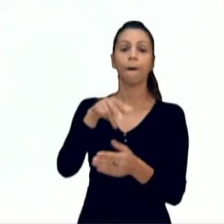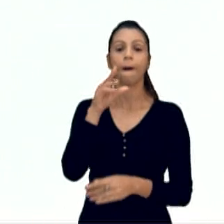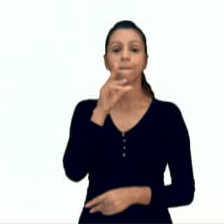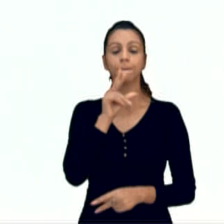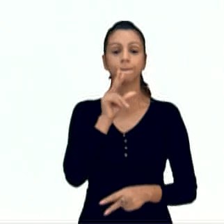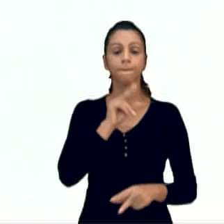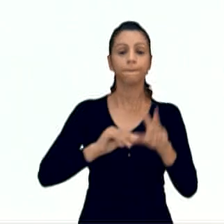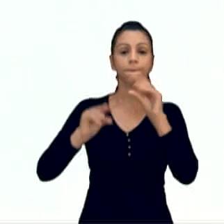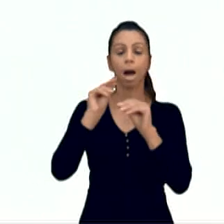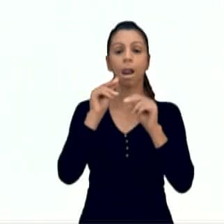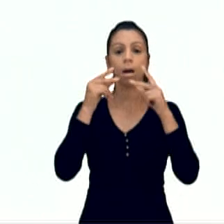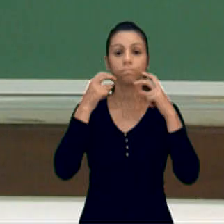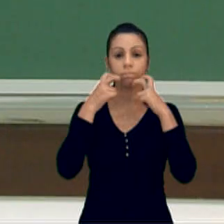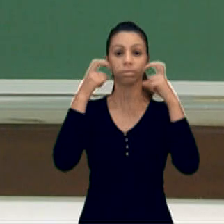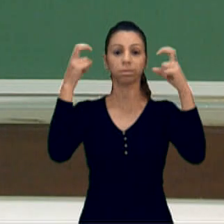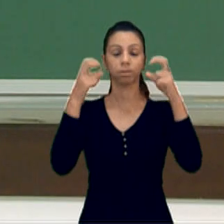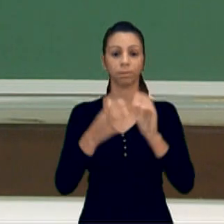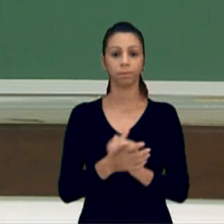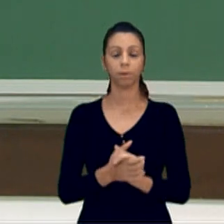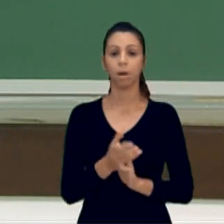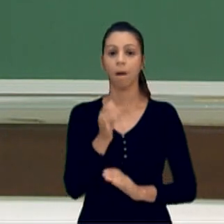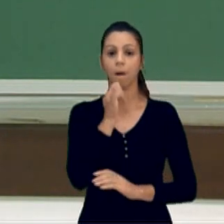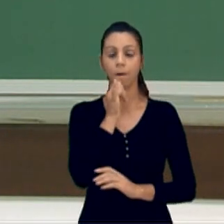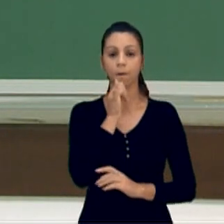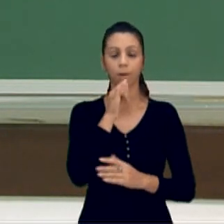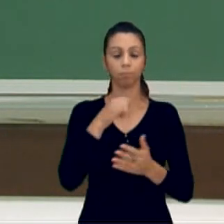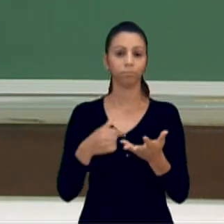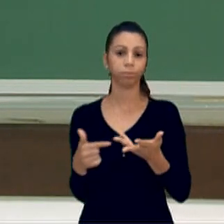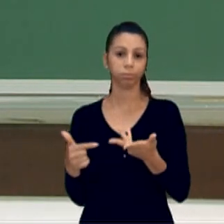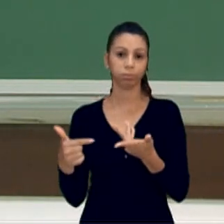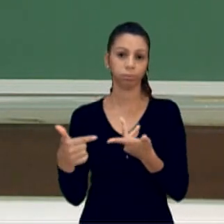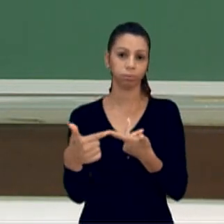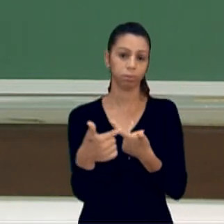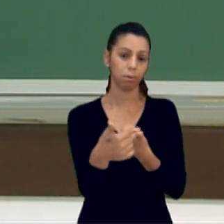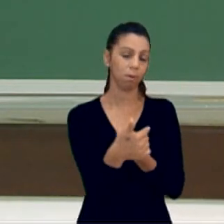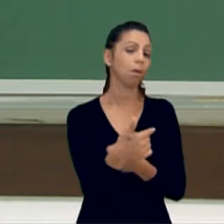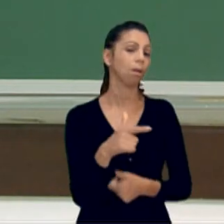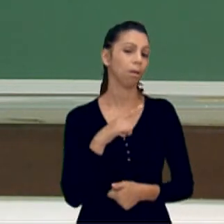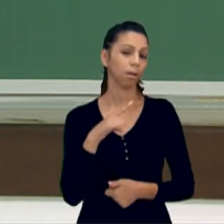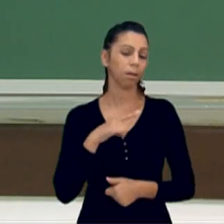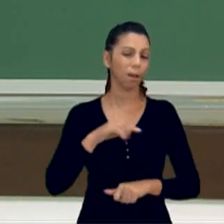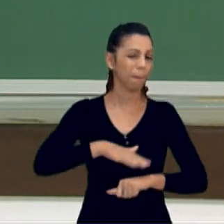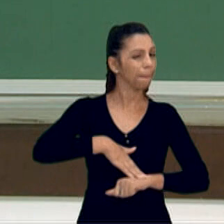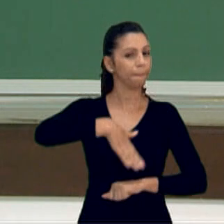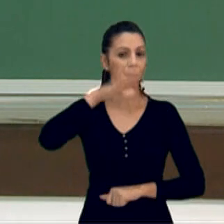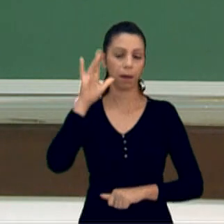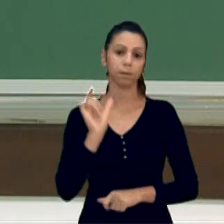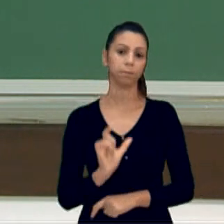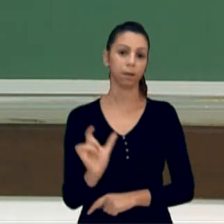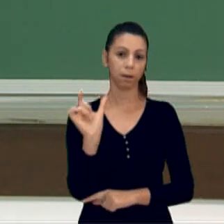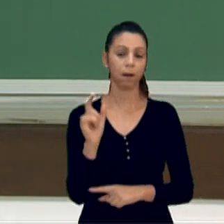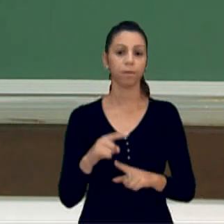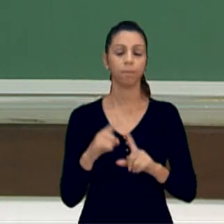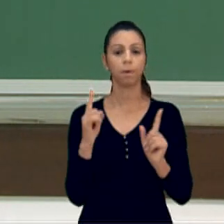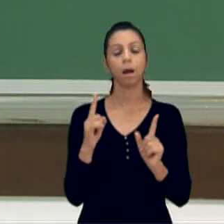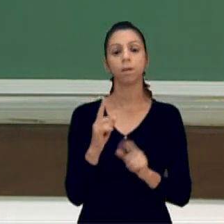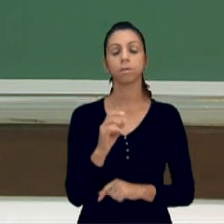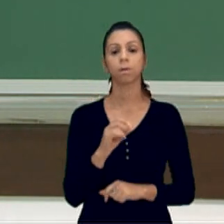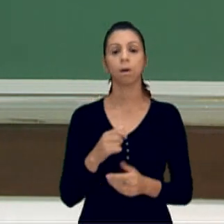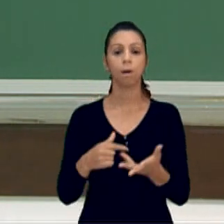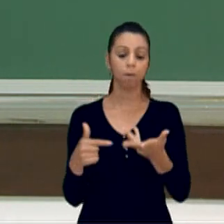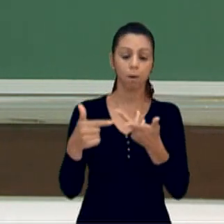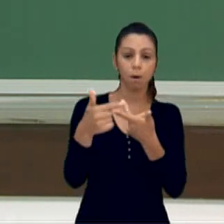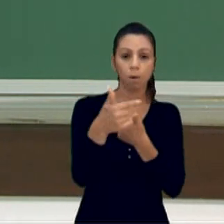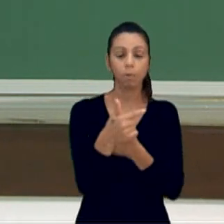alto. Então, esses são alguns exemplos. Gente, tem muito mais dessas palavrinhas, mas eu trouxe aqui algumas para a